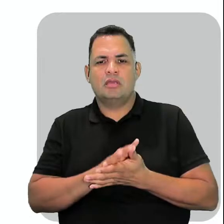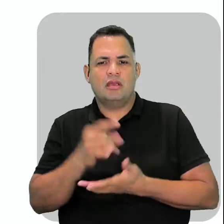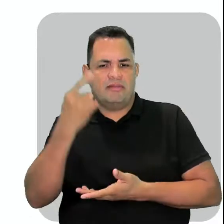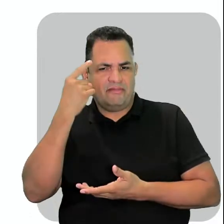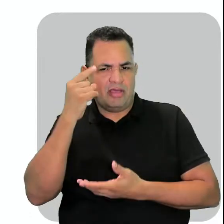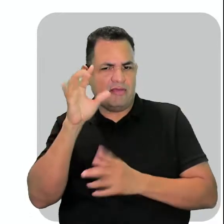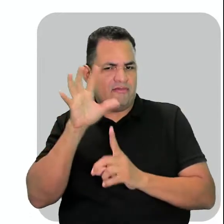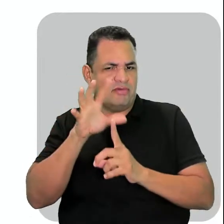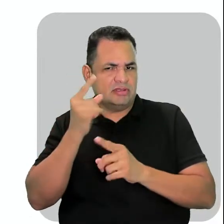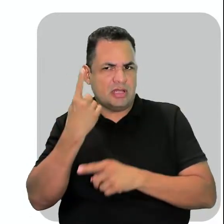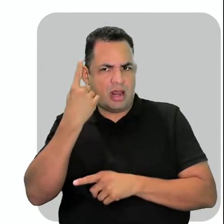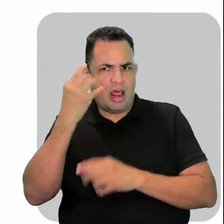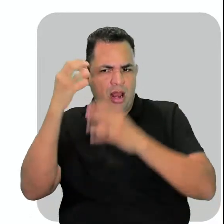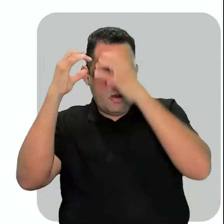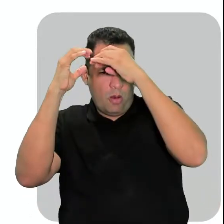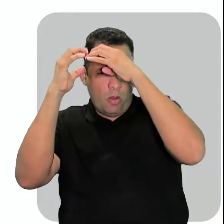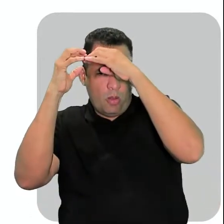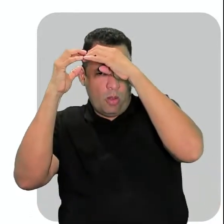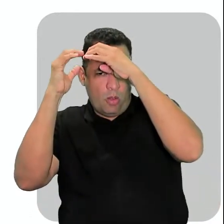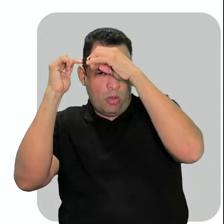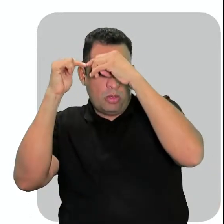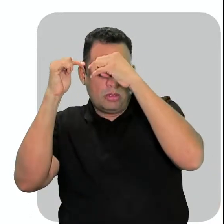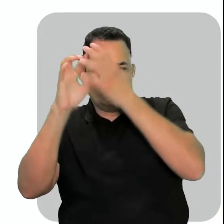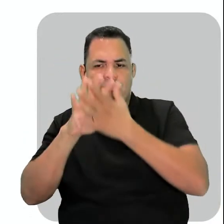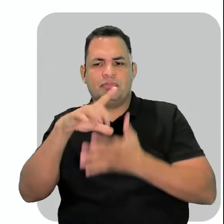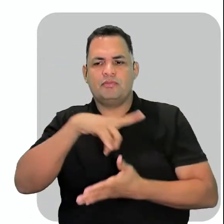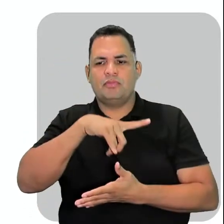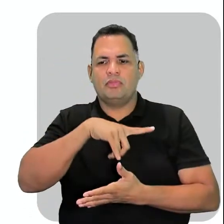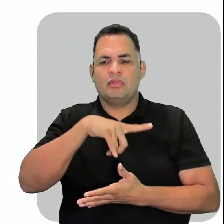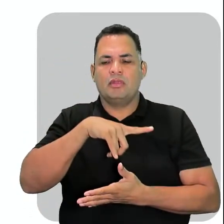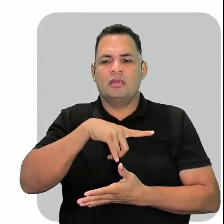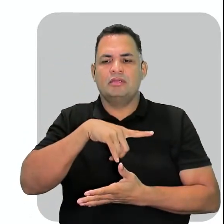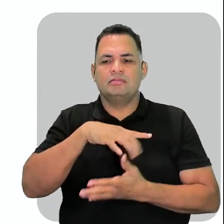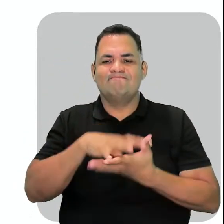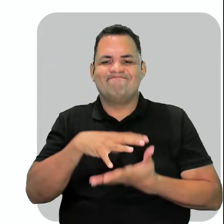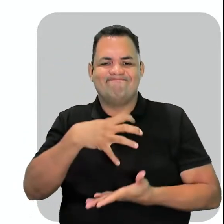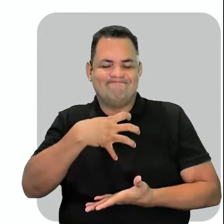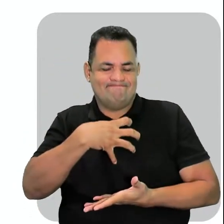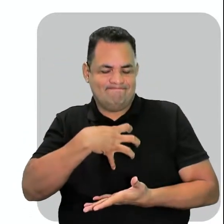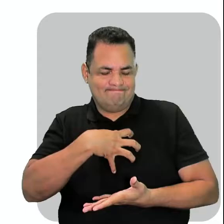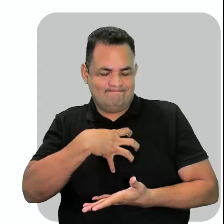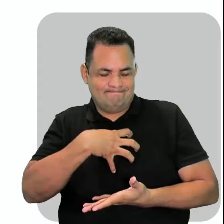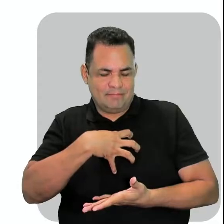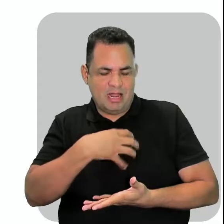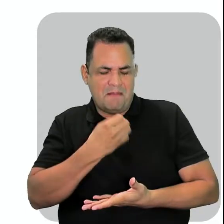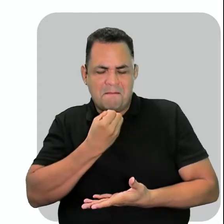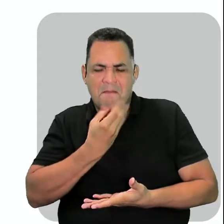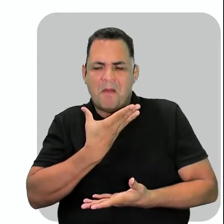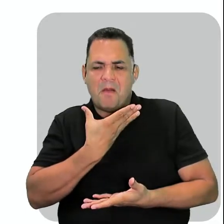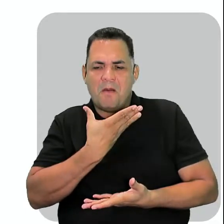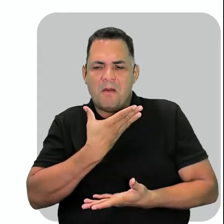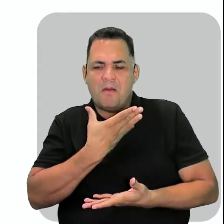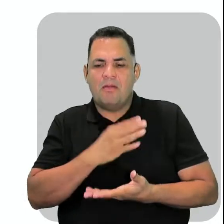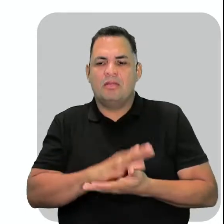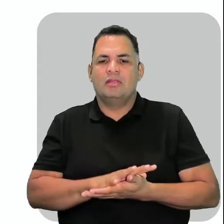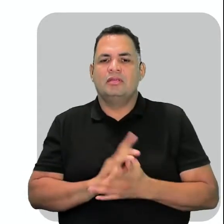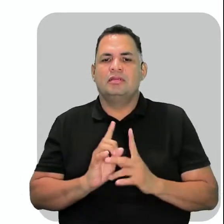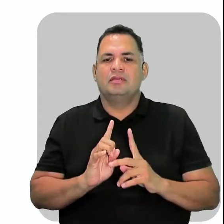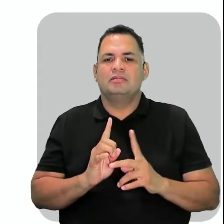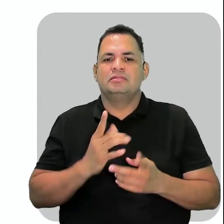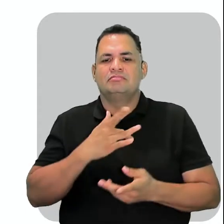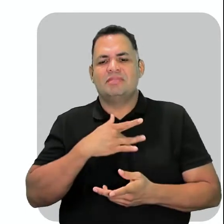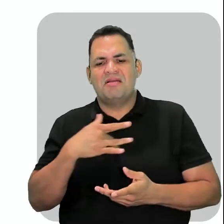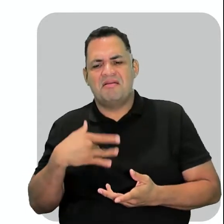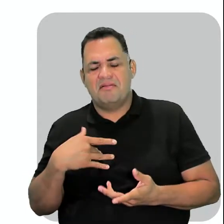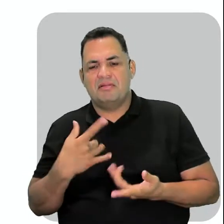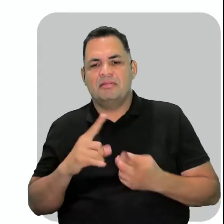nosso cérebro, vai fazer com que a gente tenha essa sensação de bem-estar, mas não quer dizer que